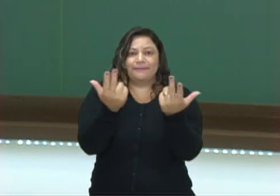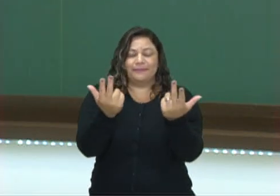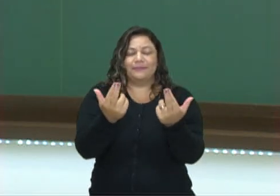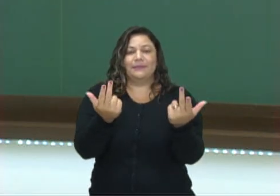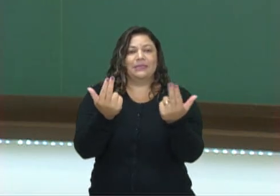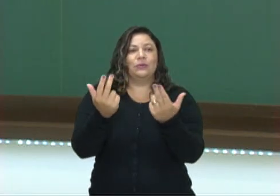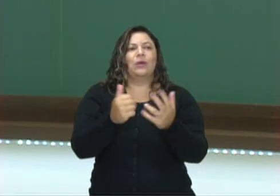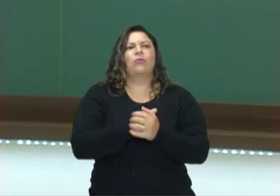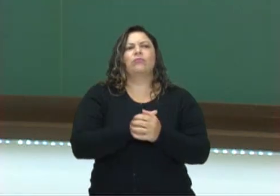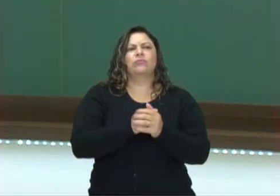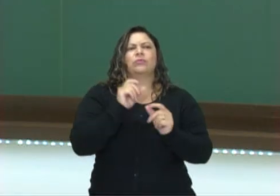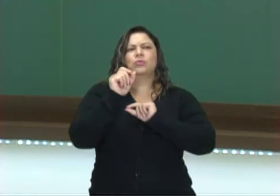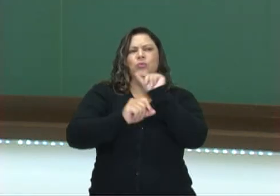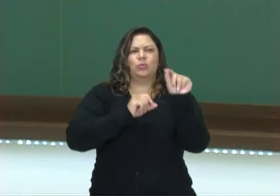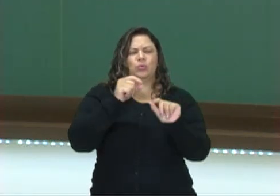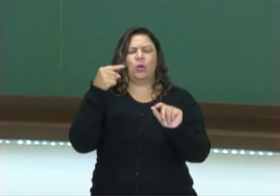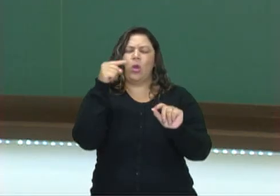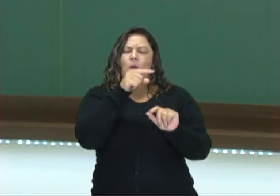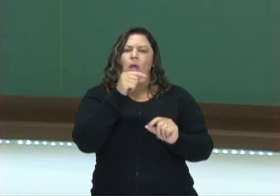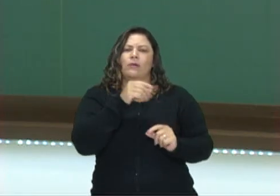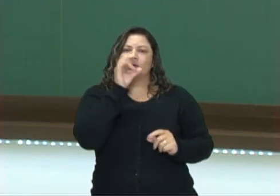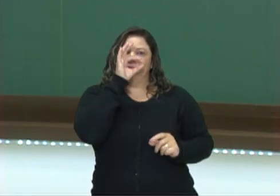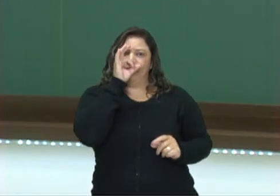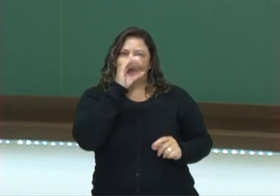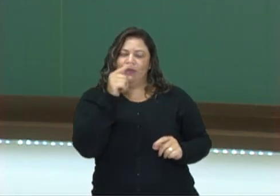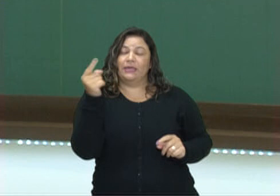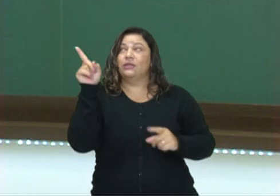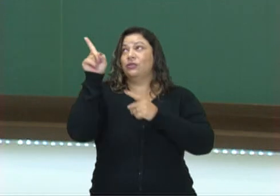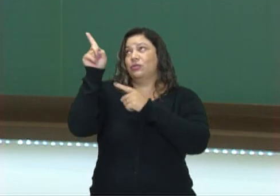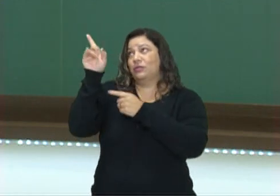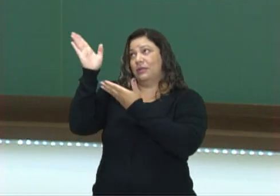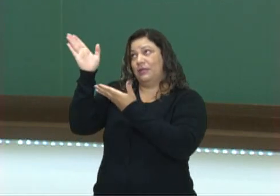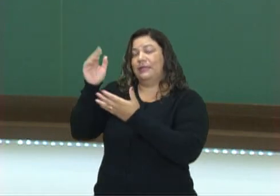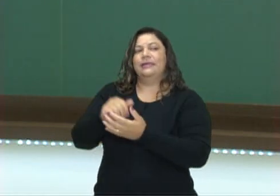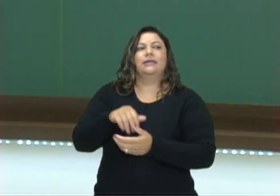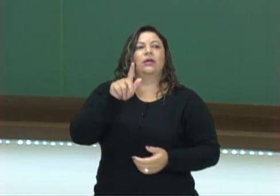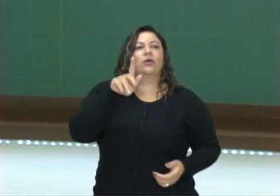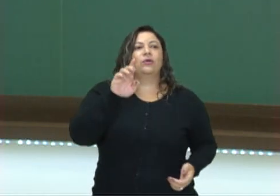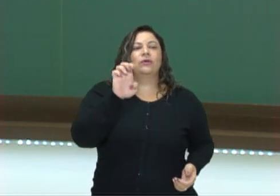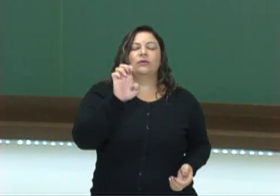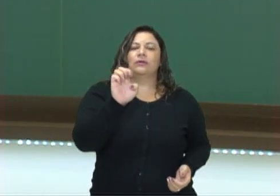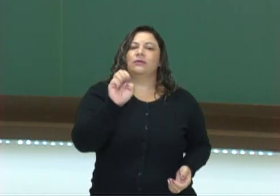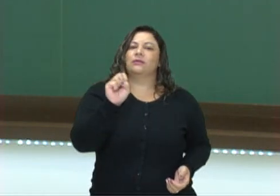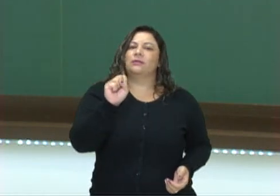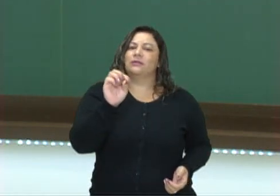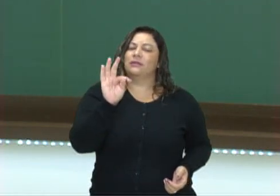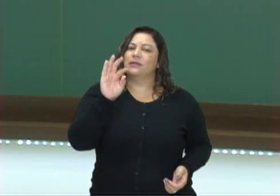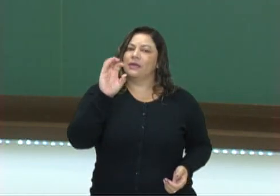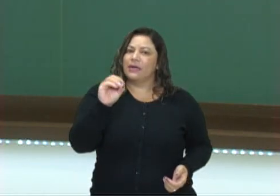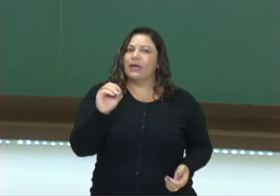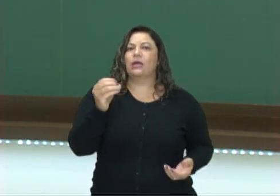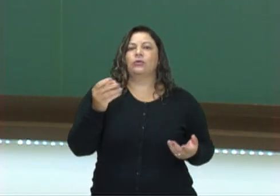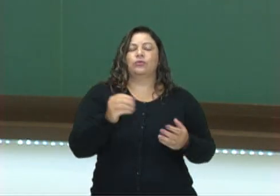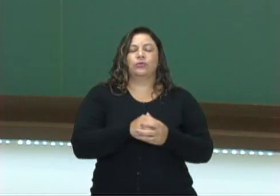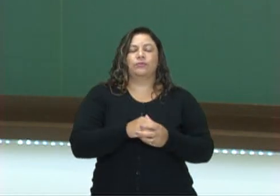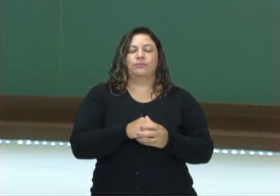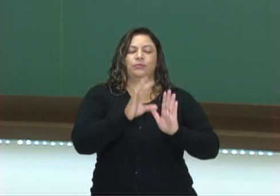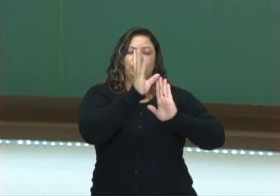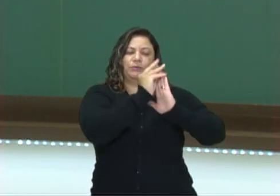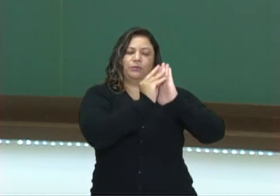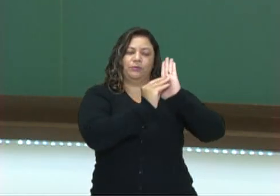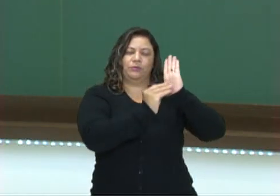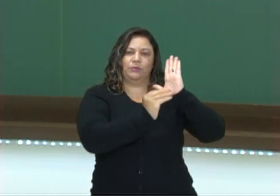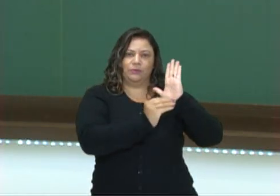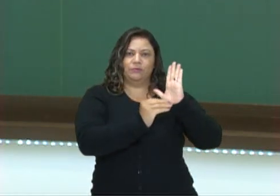gesto, qual o gesto? O gesto dele realizar o casamento. Para não ficar repetitivo, foi usado esses elementos de novo de